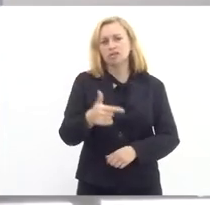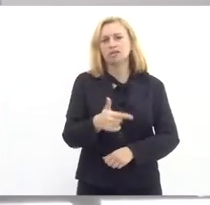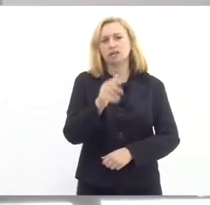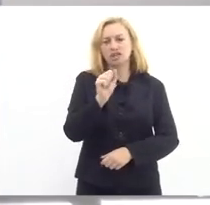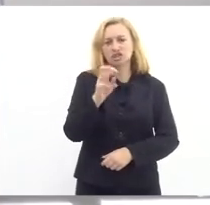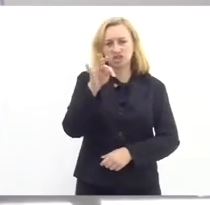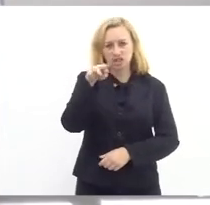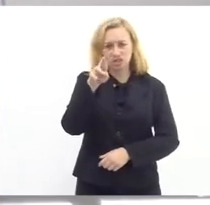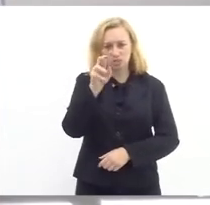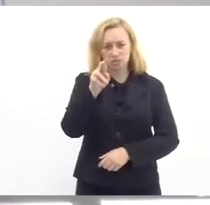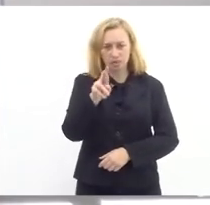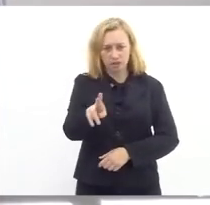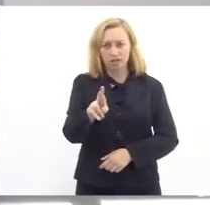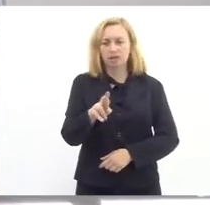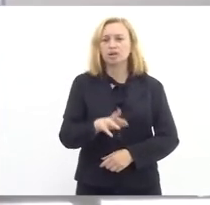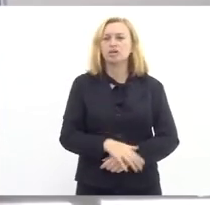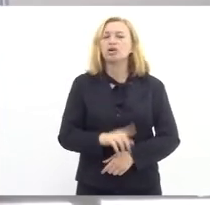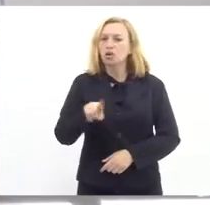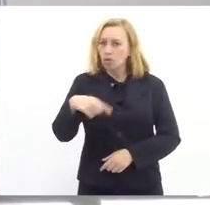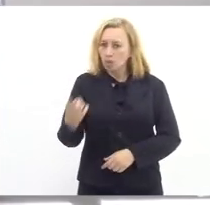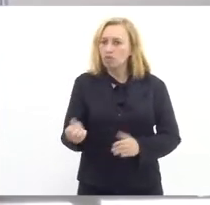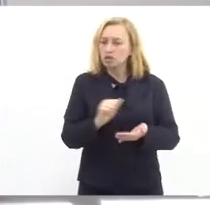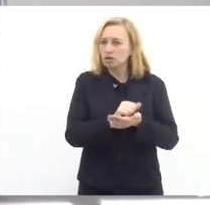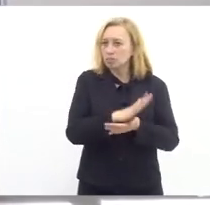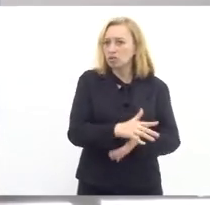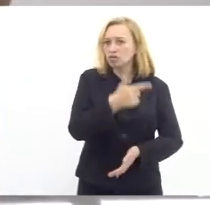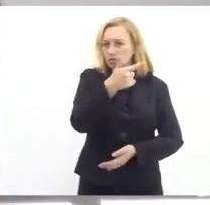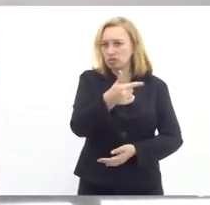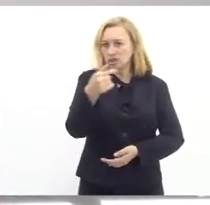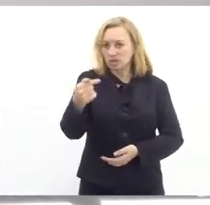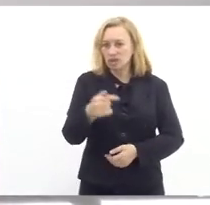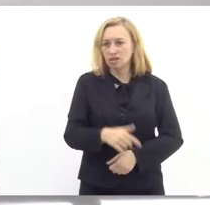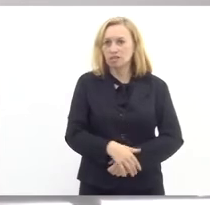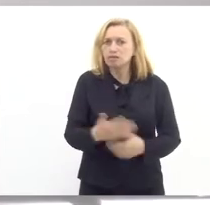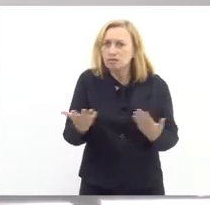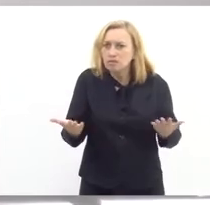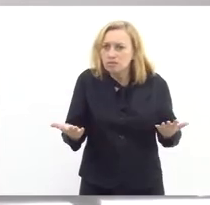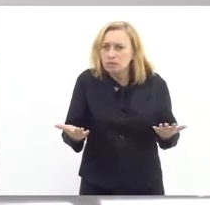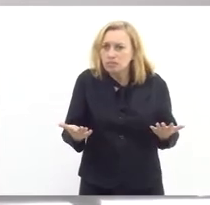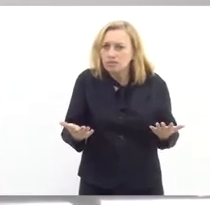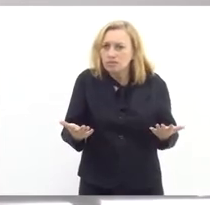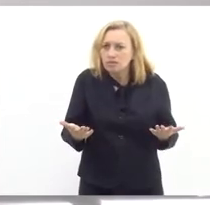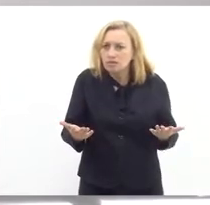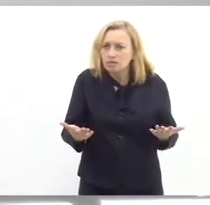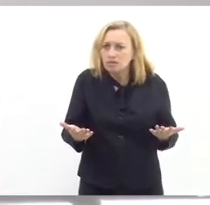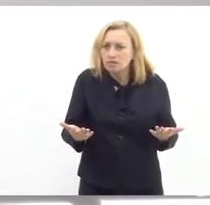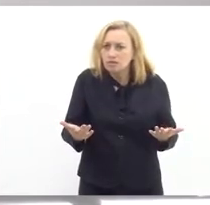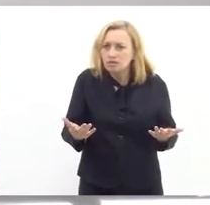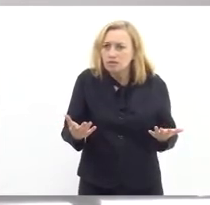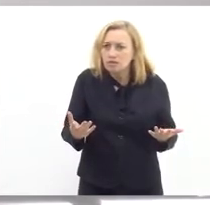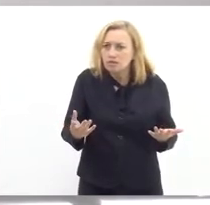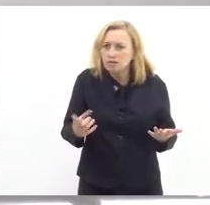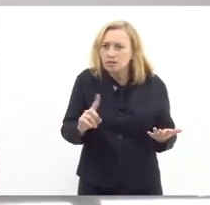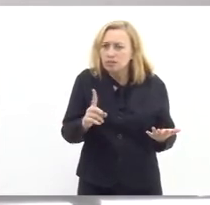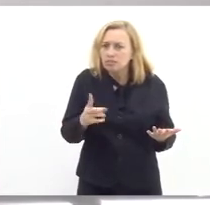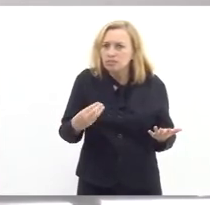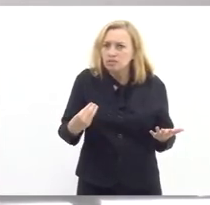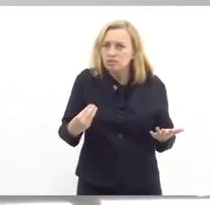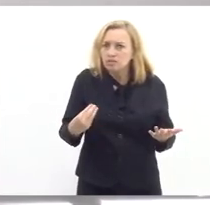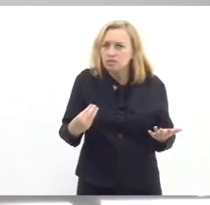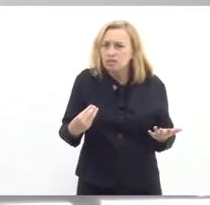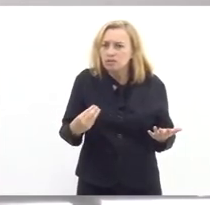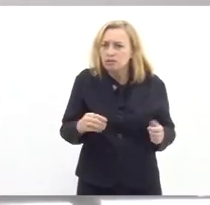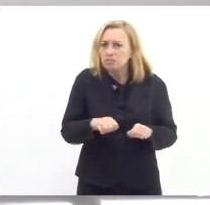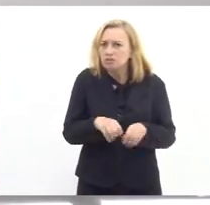47. Outra multa de 2017, e nós estávamos Não estamos vivendo o momento da pandemia. Então, é de